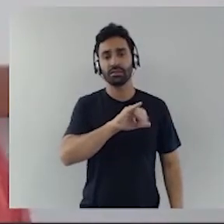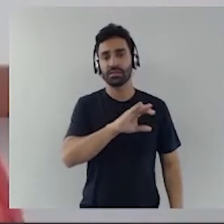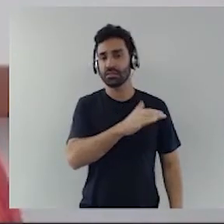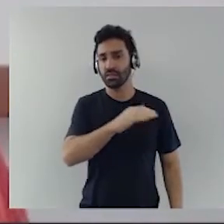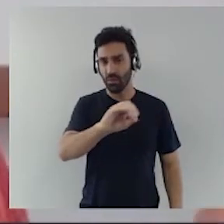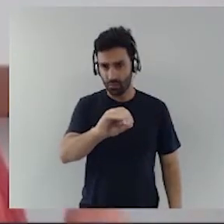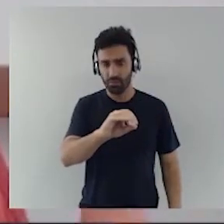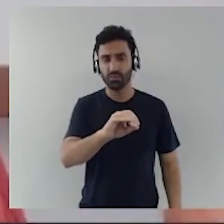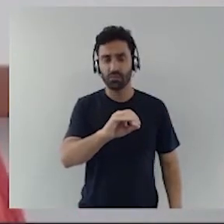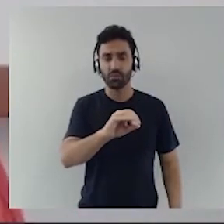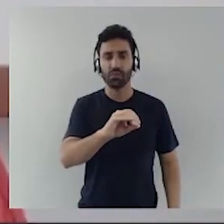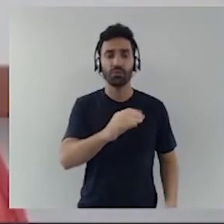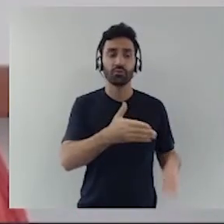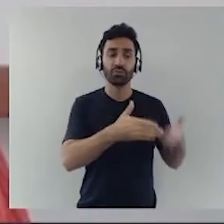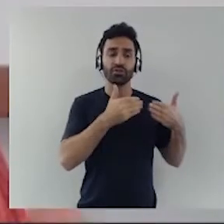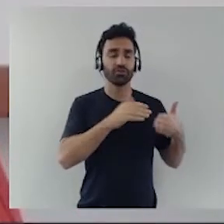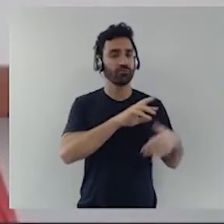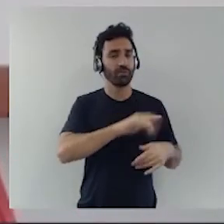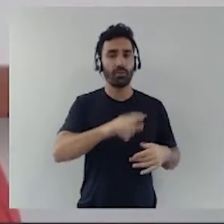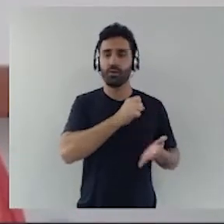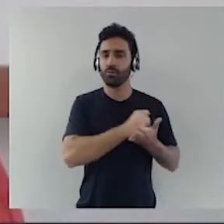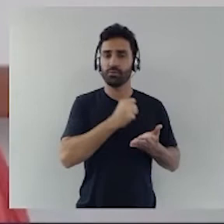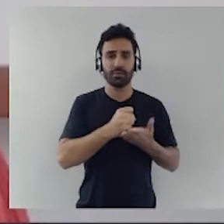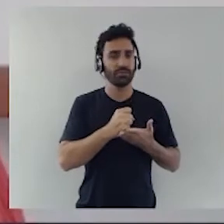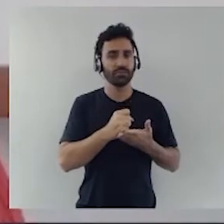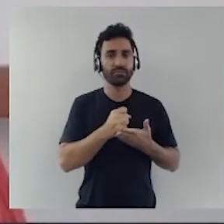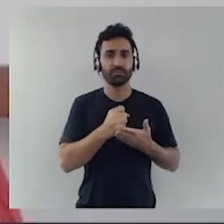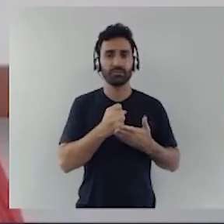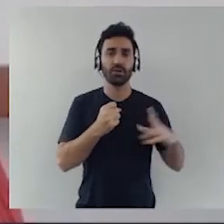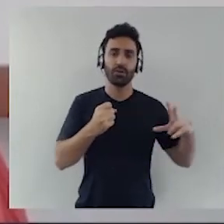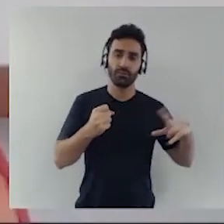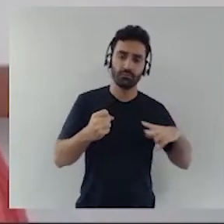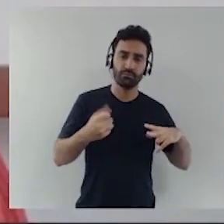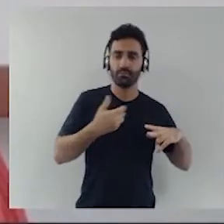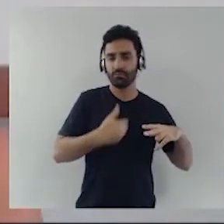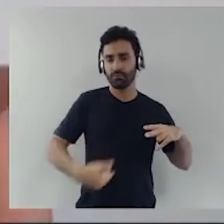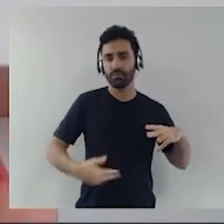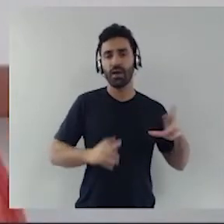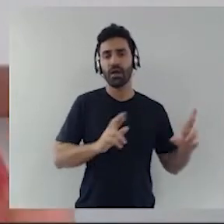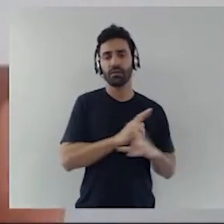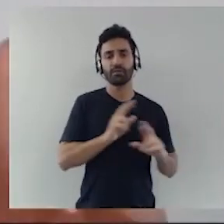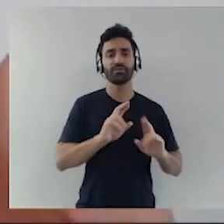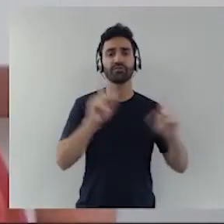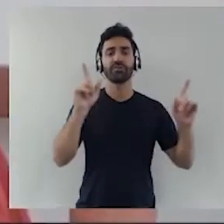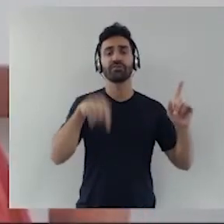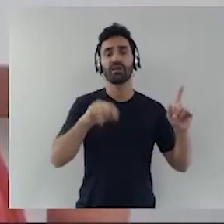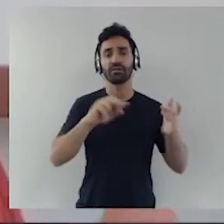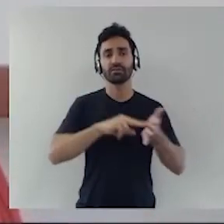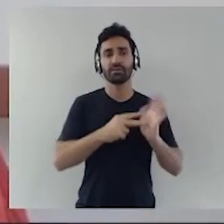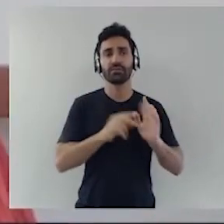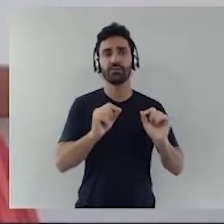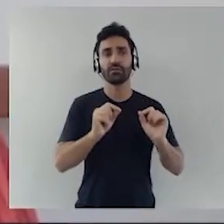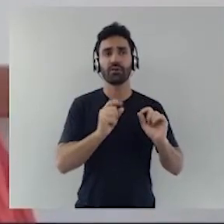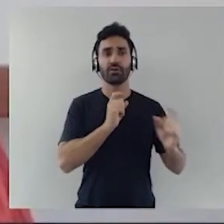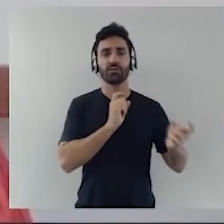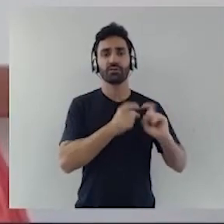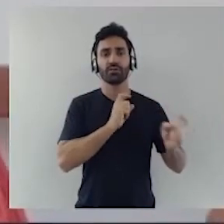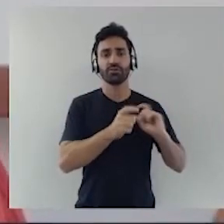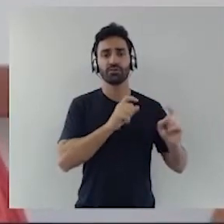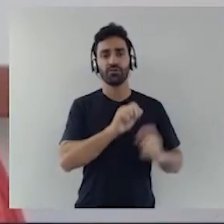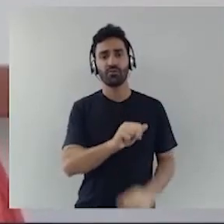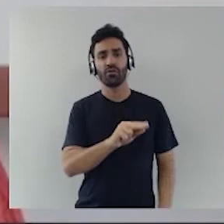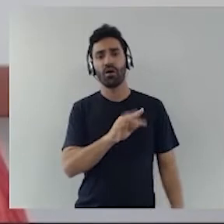outro tipo de relacionamento entre o público eo privado envolve a ato administrativo auto-executória